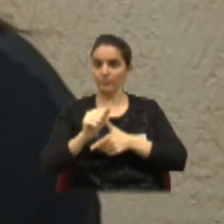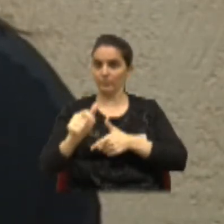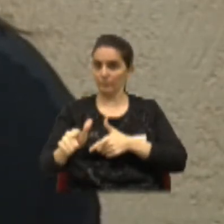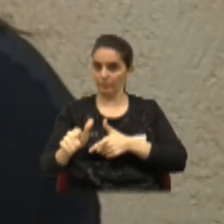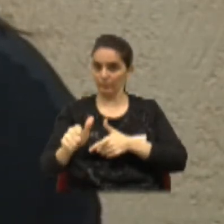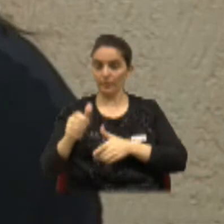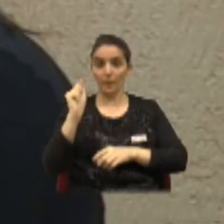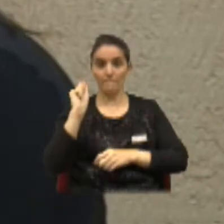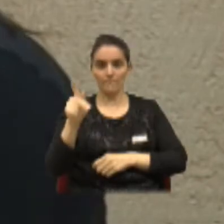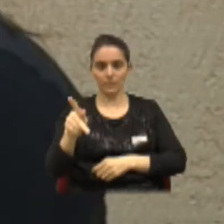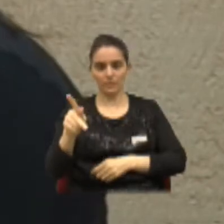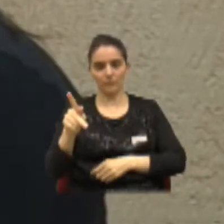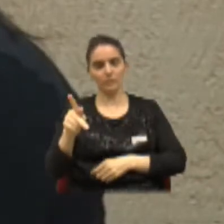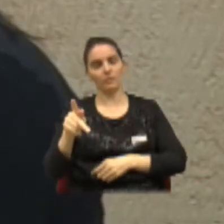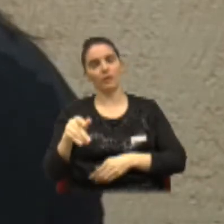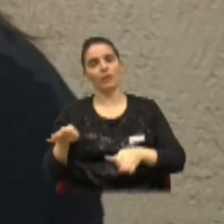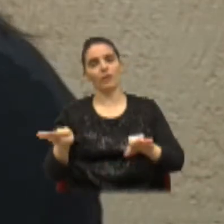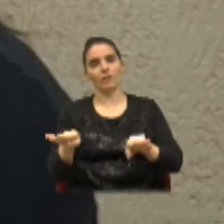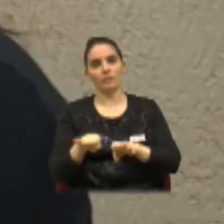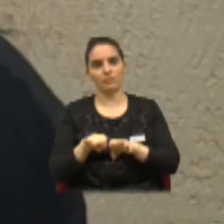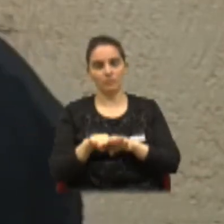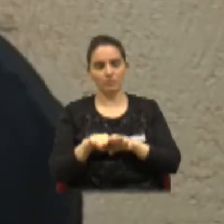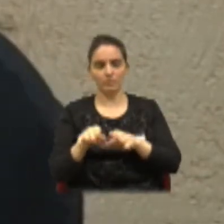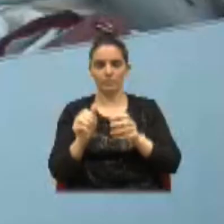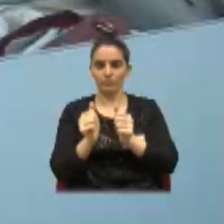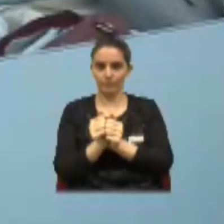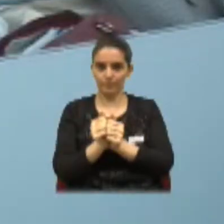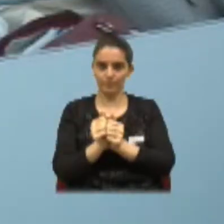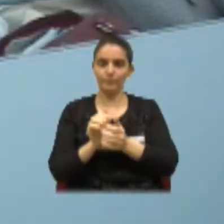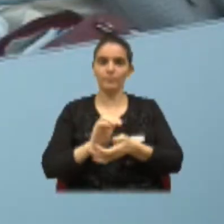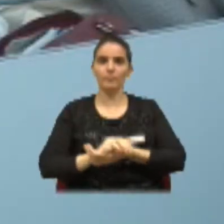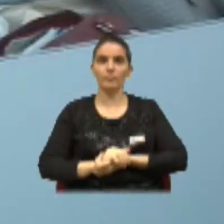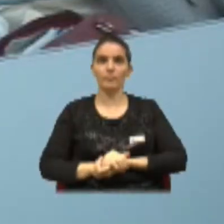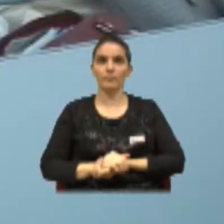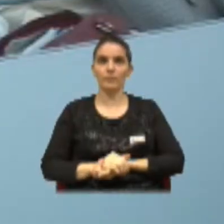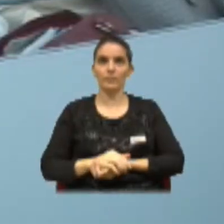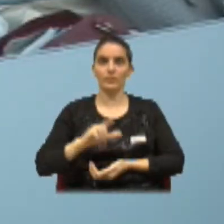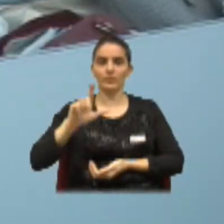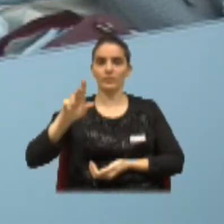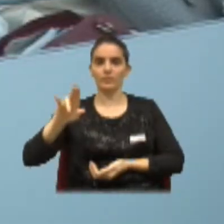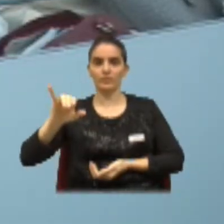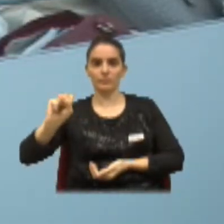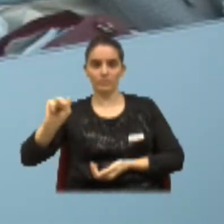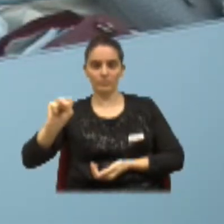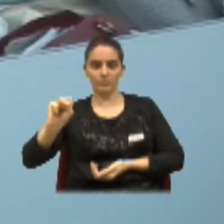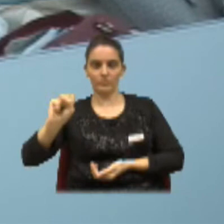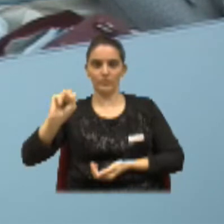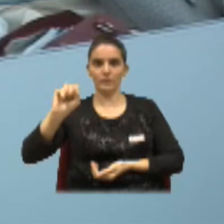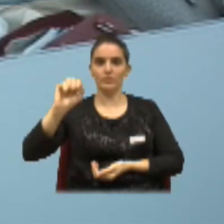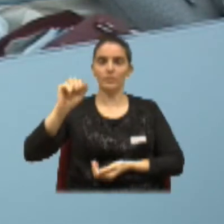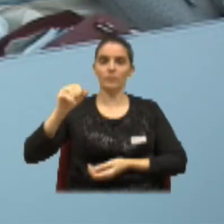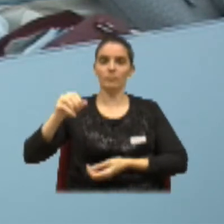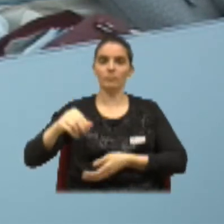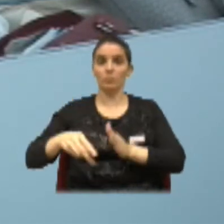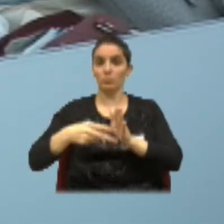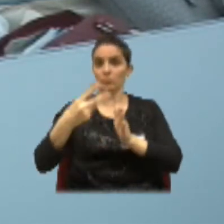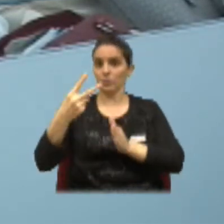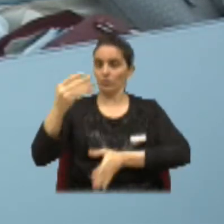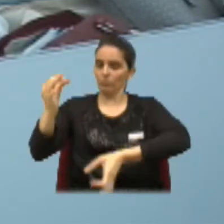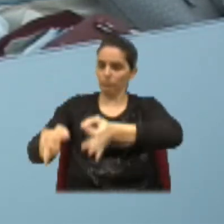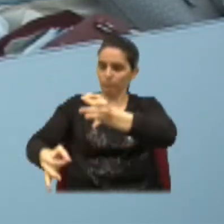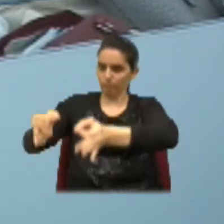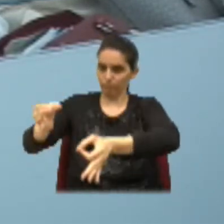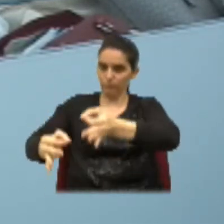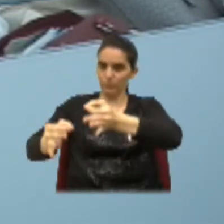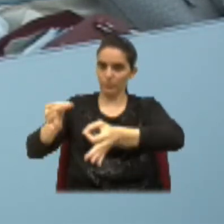faz parte aí dos movimentos ligados à direção. E ao doutor Luiz Augusto Barrichello Neto, juiz da 2ª Vara Criminal, quem eu tive